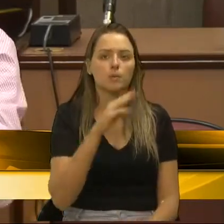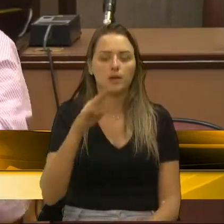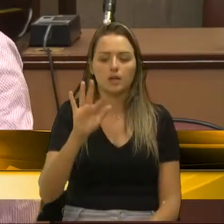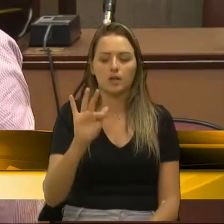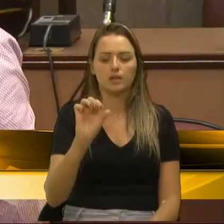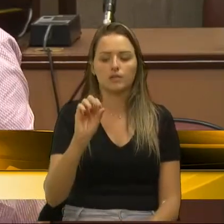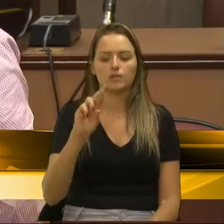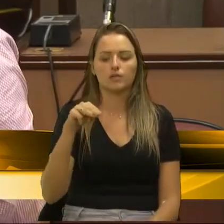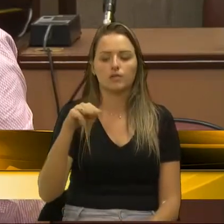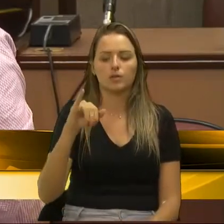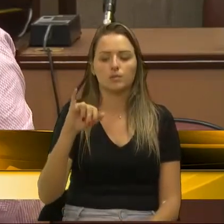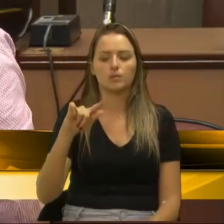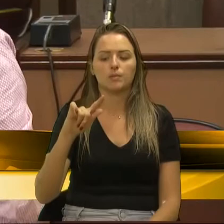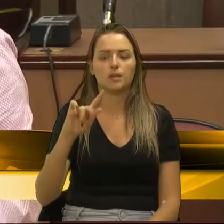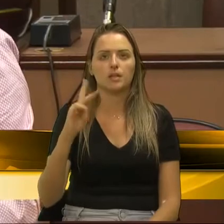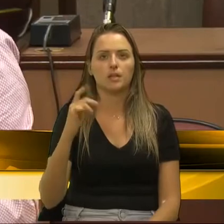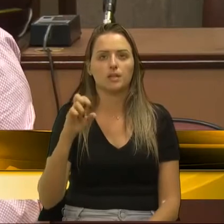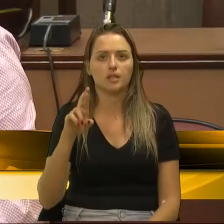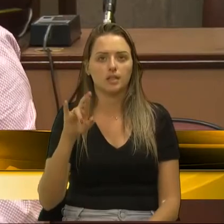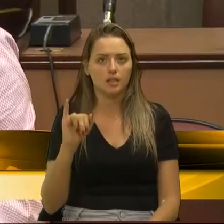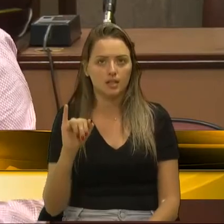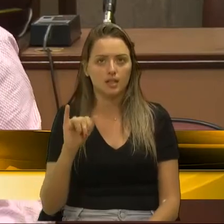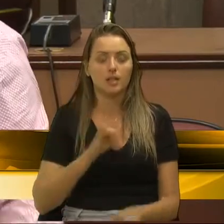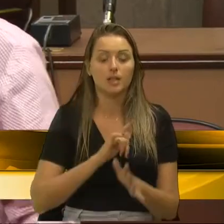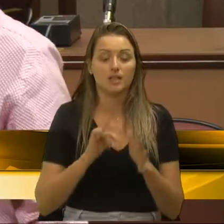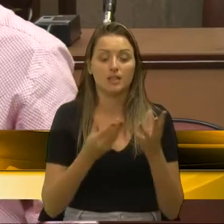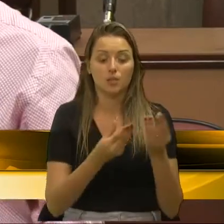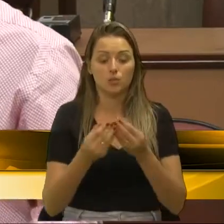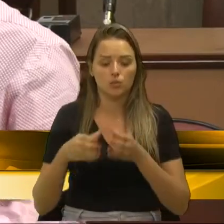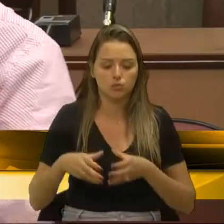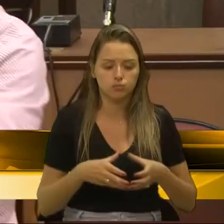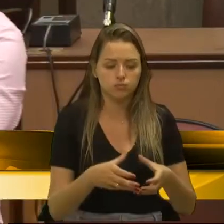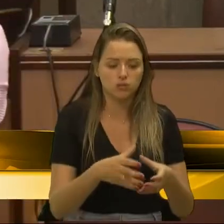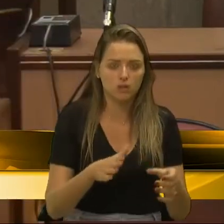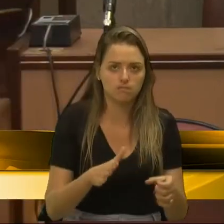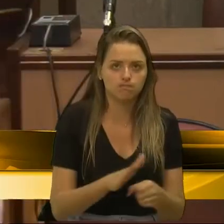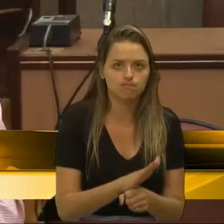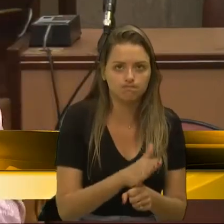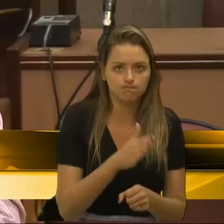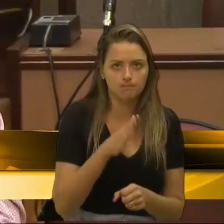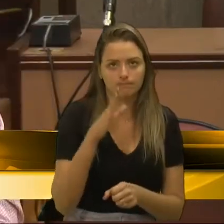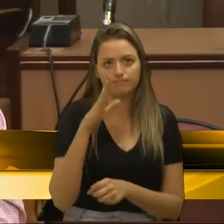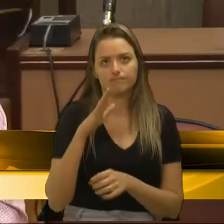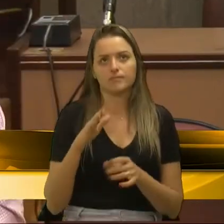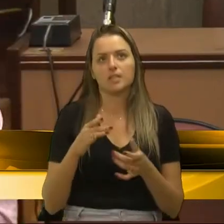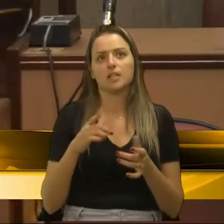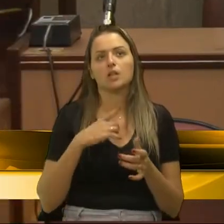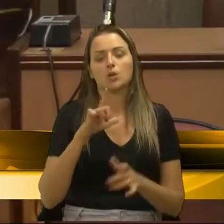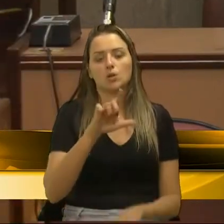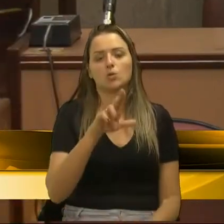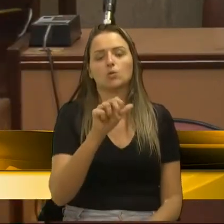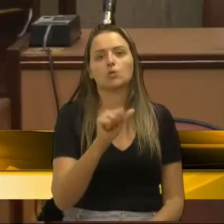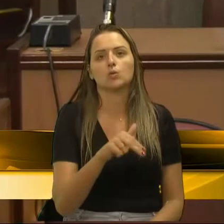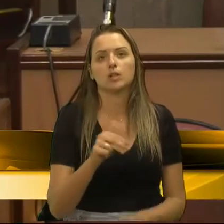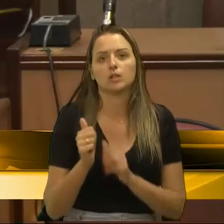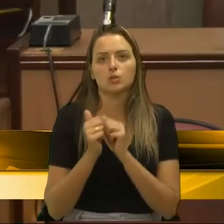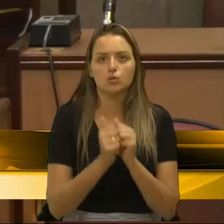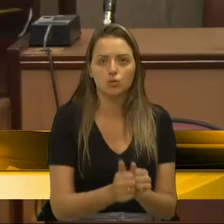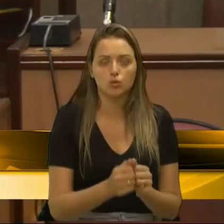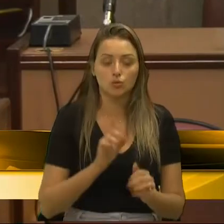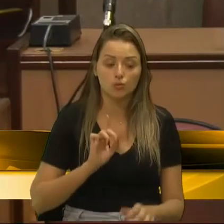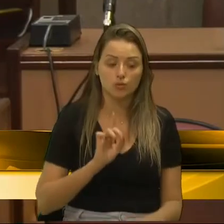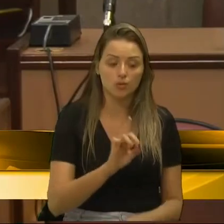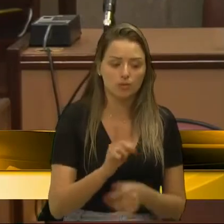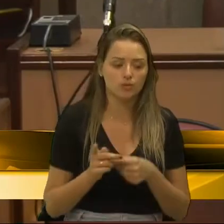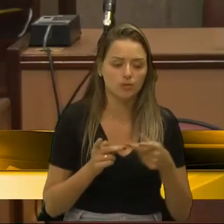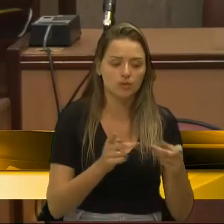bueiros entupidos próximo à curva da morte. Bueiros grandes, o Luan se colocou à disposição, fomos até o local e